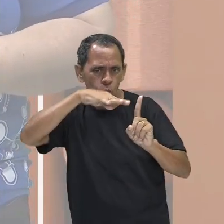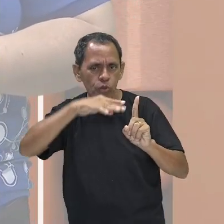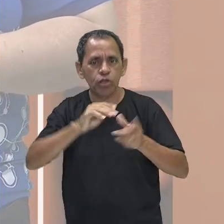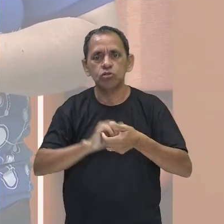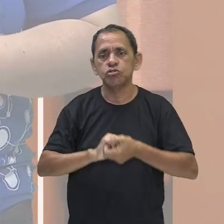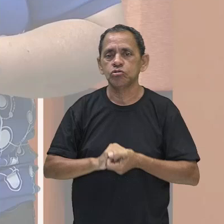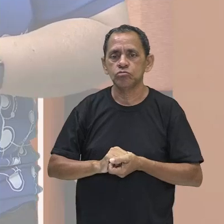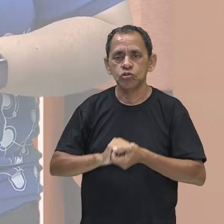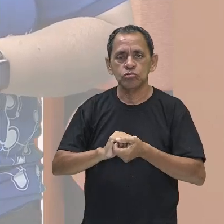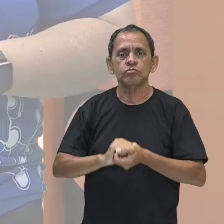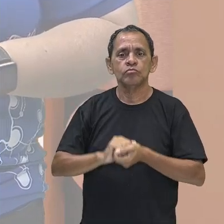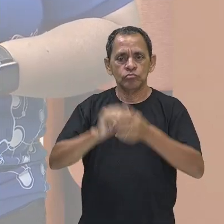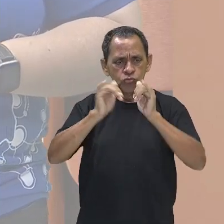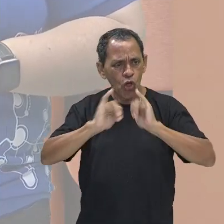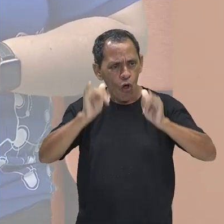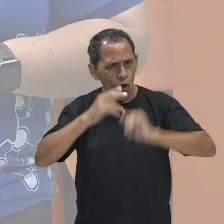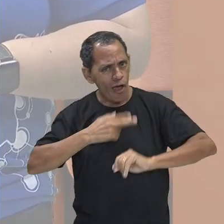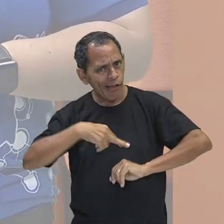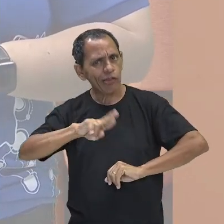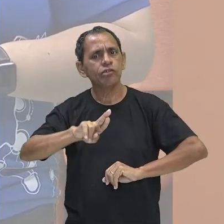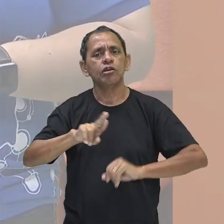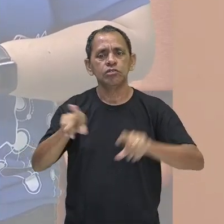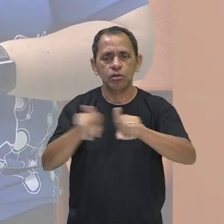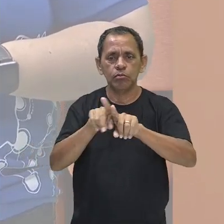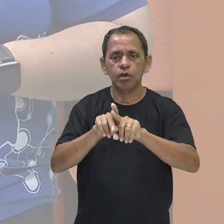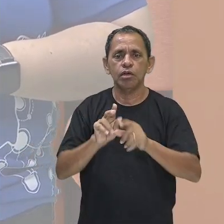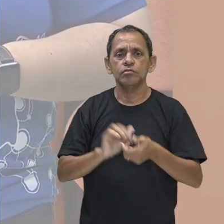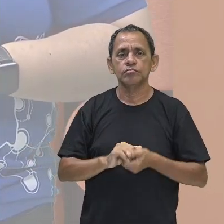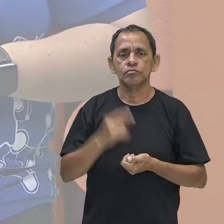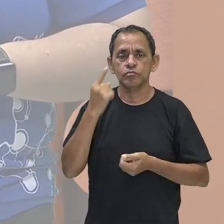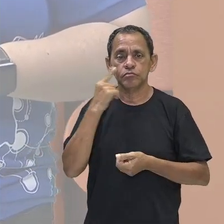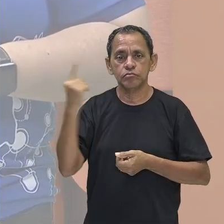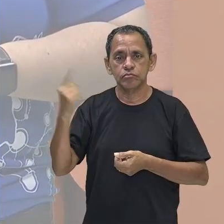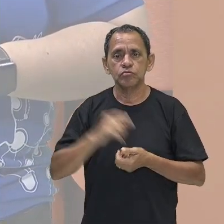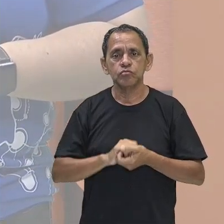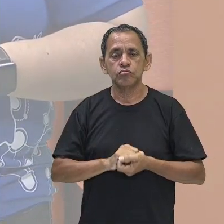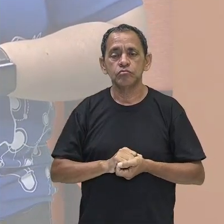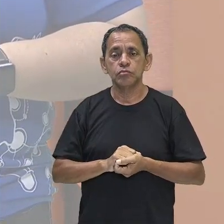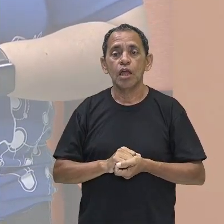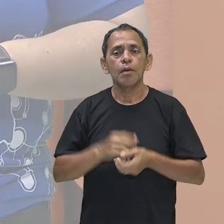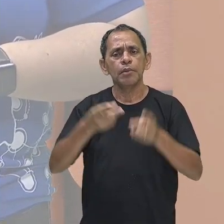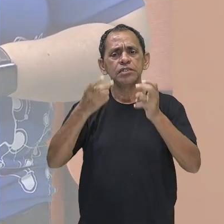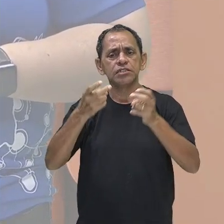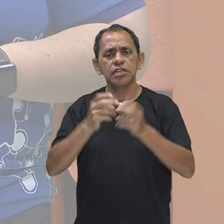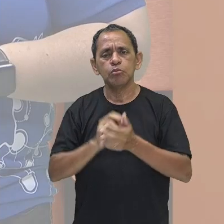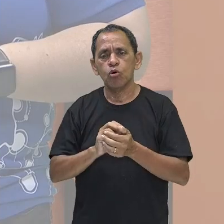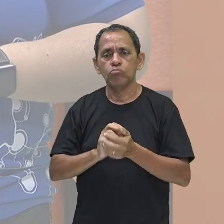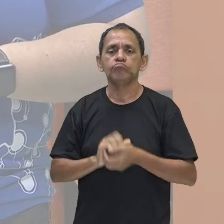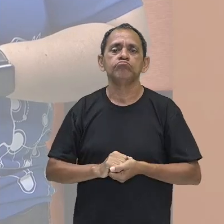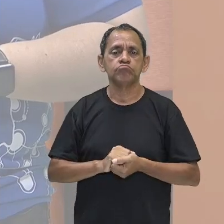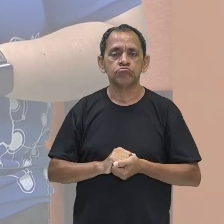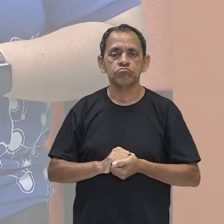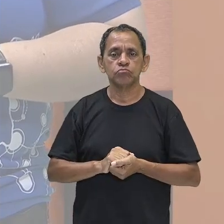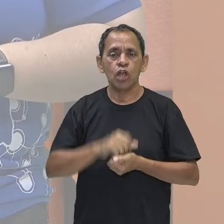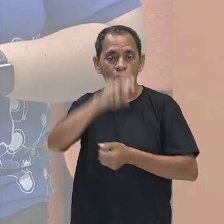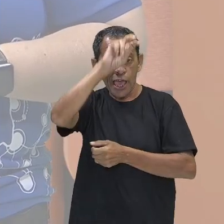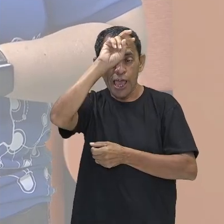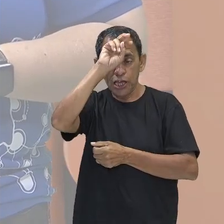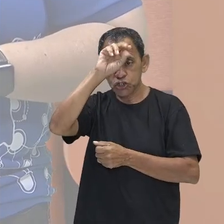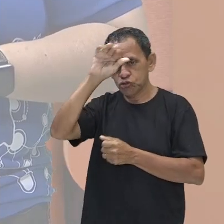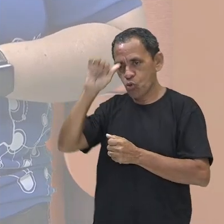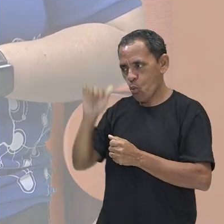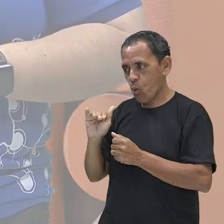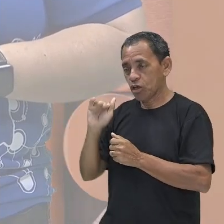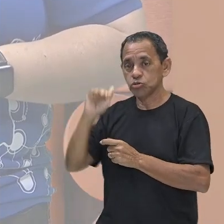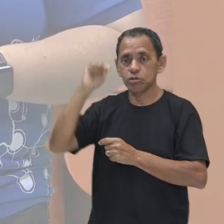ao Nilo. Ok? Então, vocês têm aqui nessa imagem exatamente o Baixo e o Alto Egito, as coroas, então, que corresponde